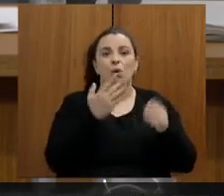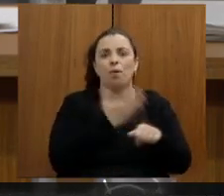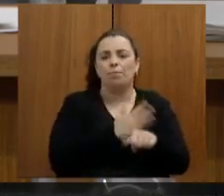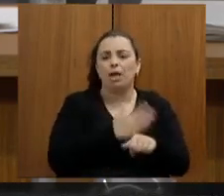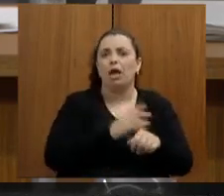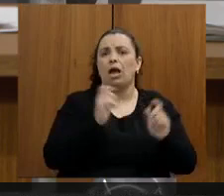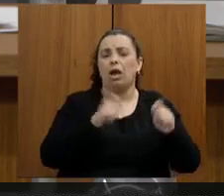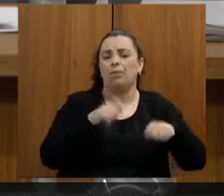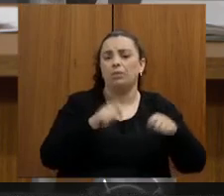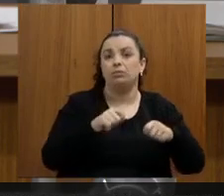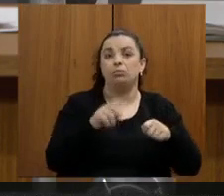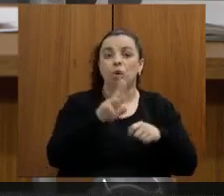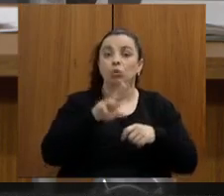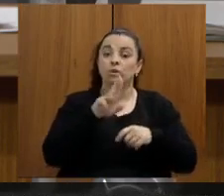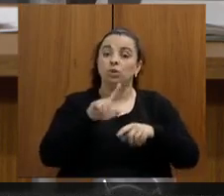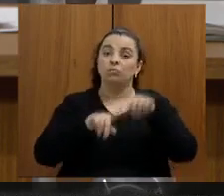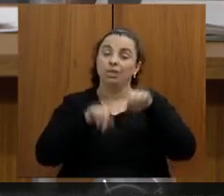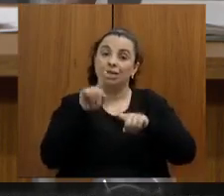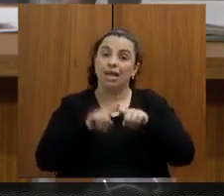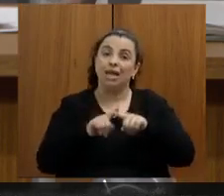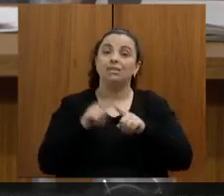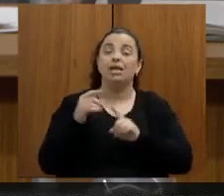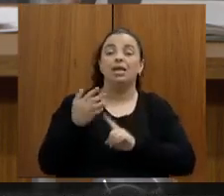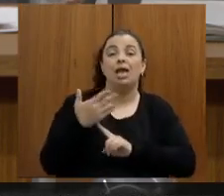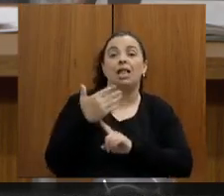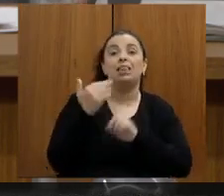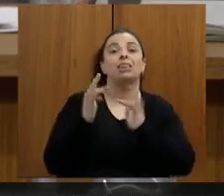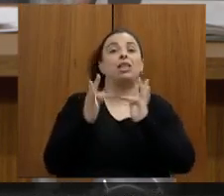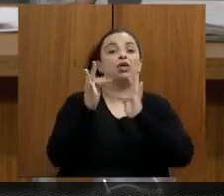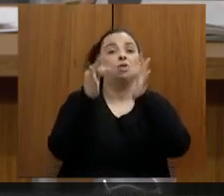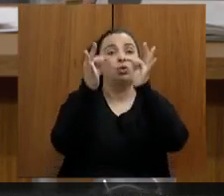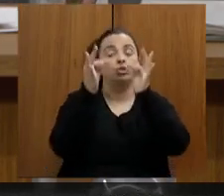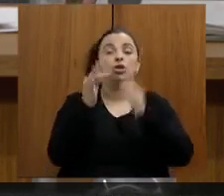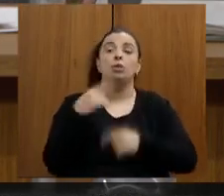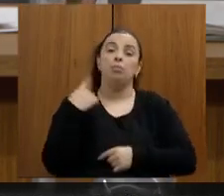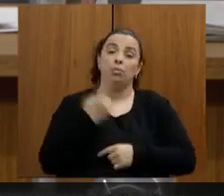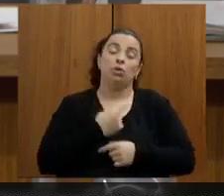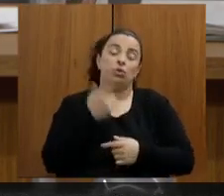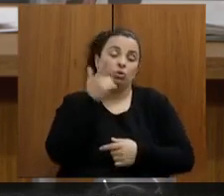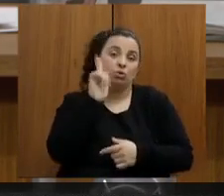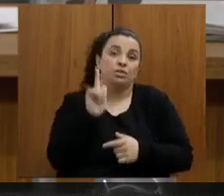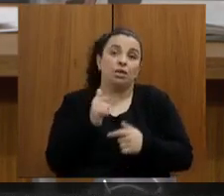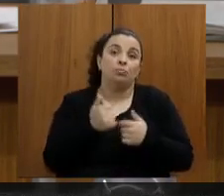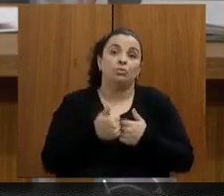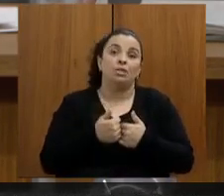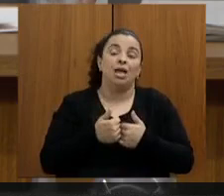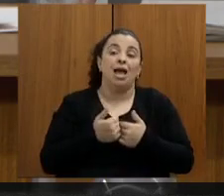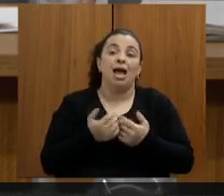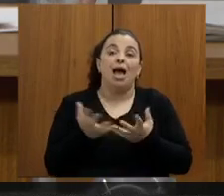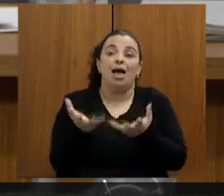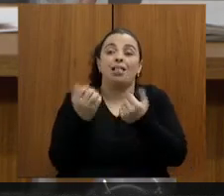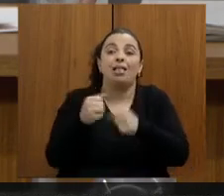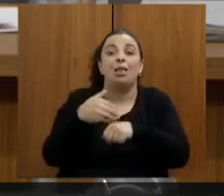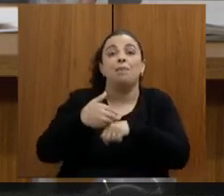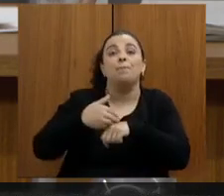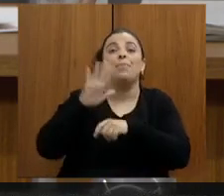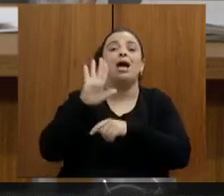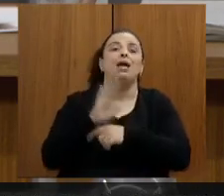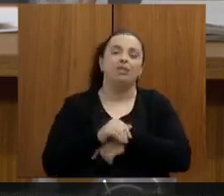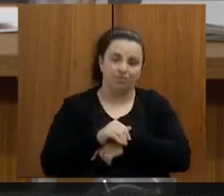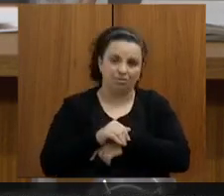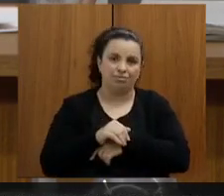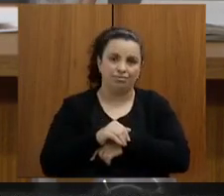utilizando esses materiais EA tecnologia para que possamos ampliar o nosso atendimento hoje nós